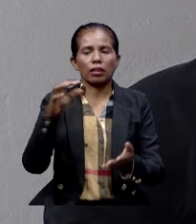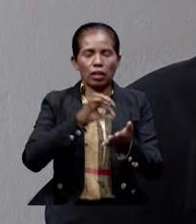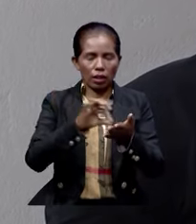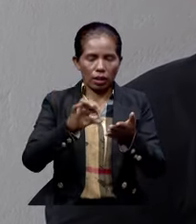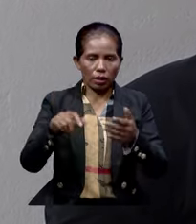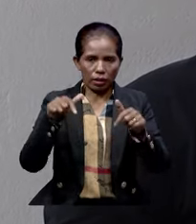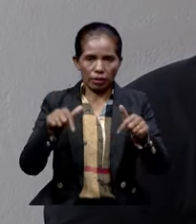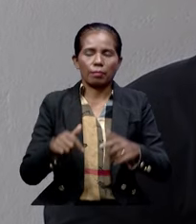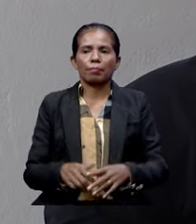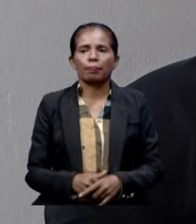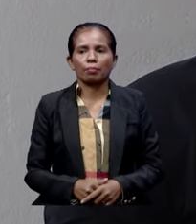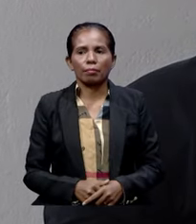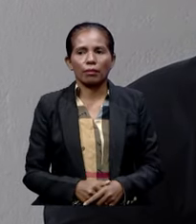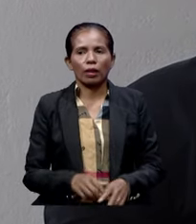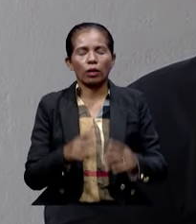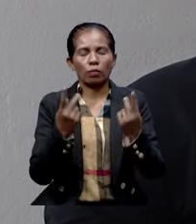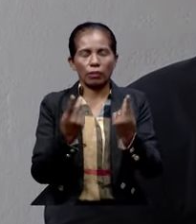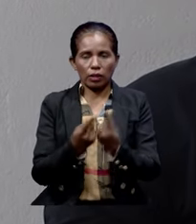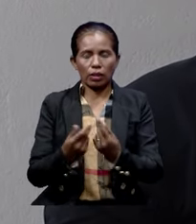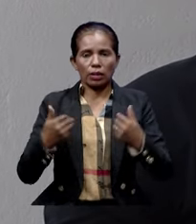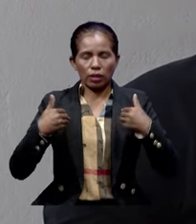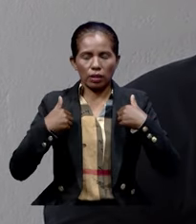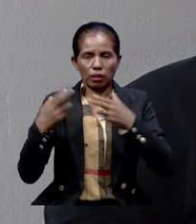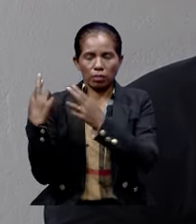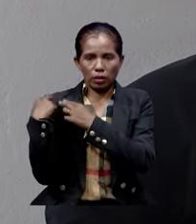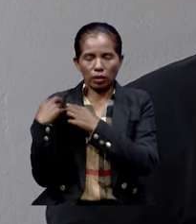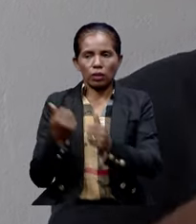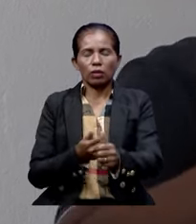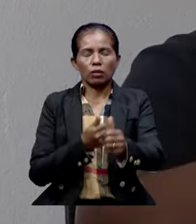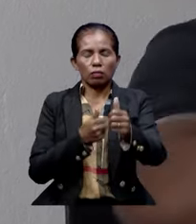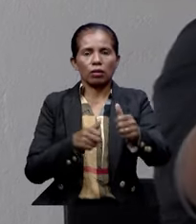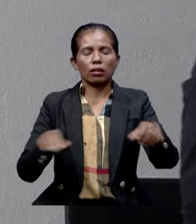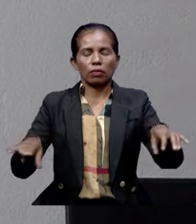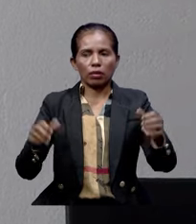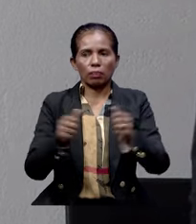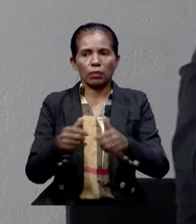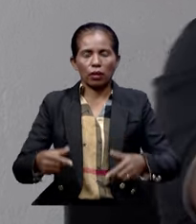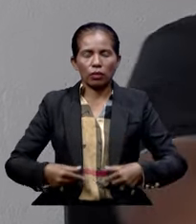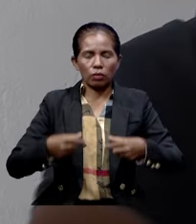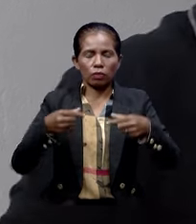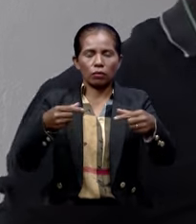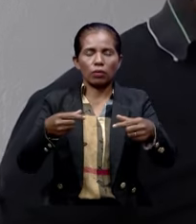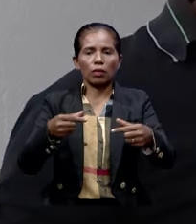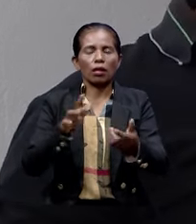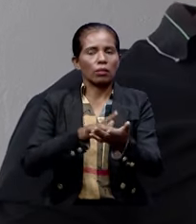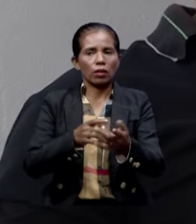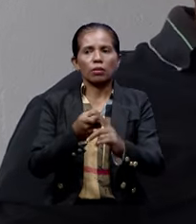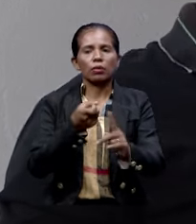lara empresa y deber para cumpri kontrato ku di fornese agora niat mais ni